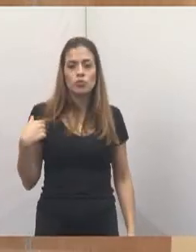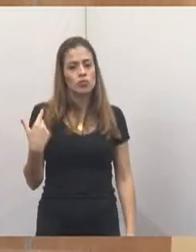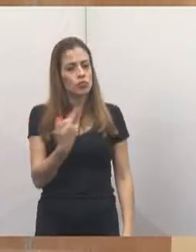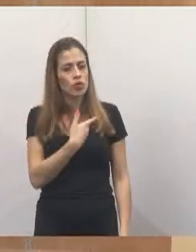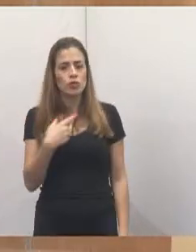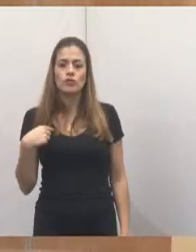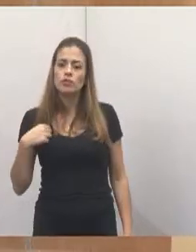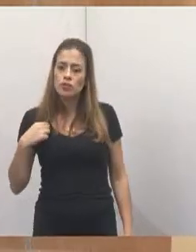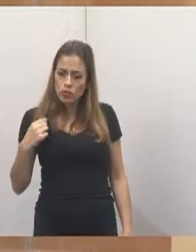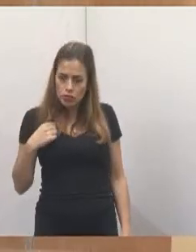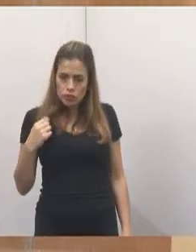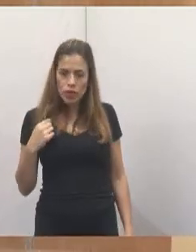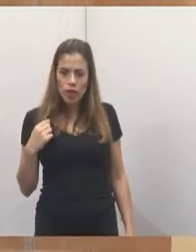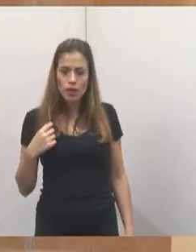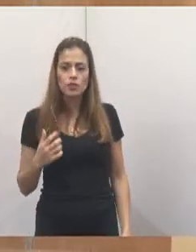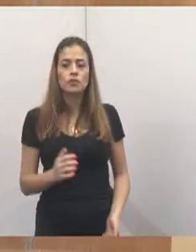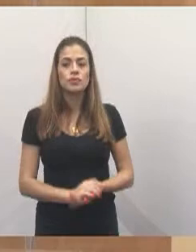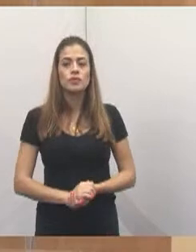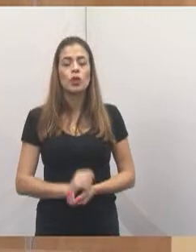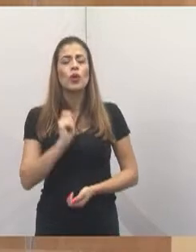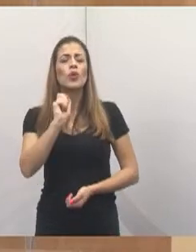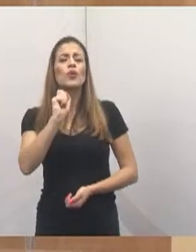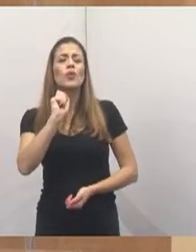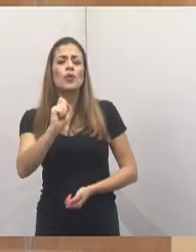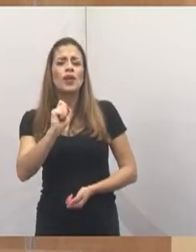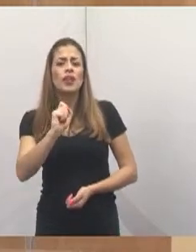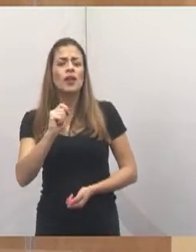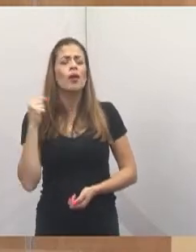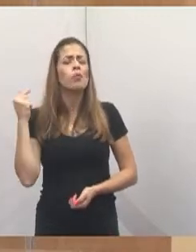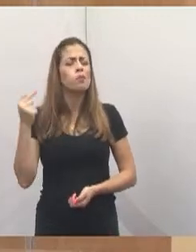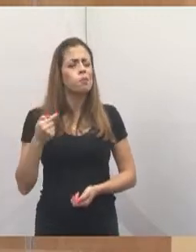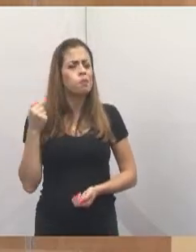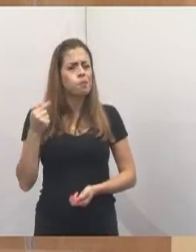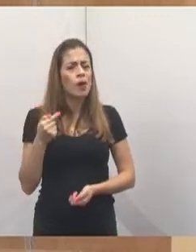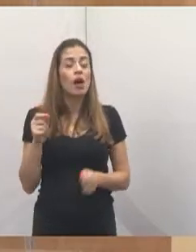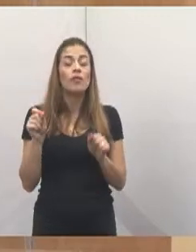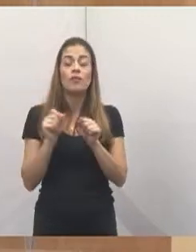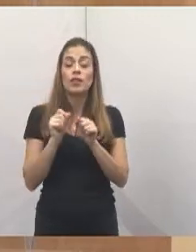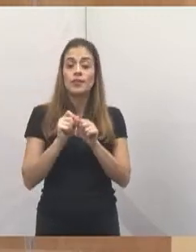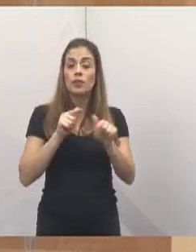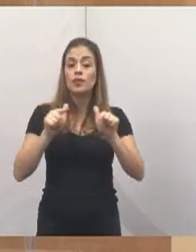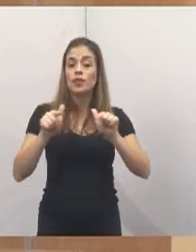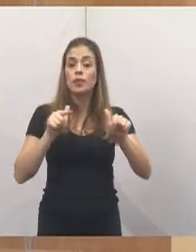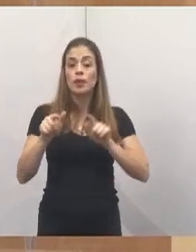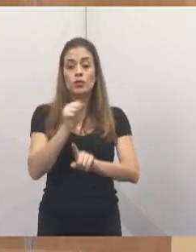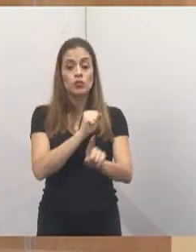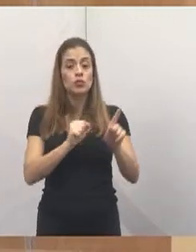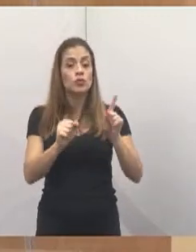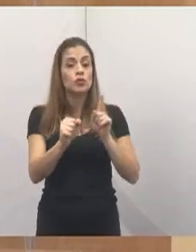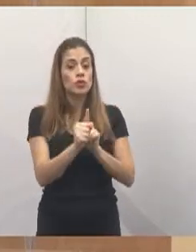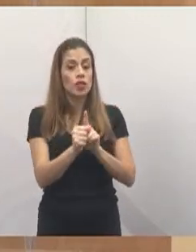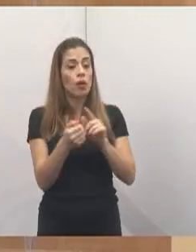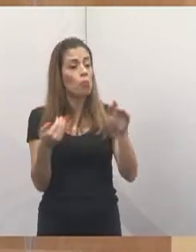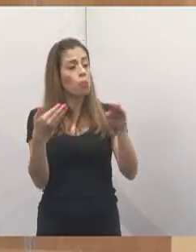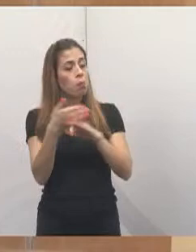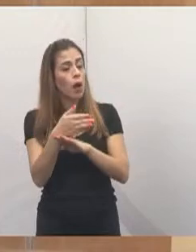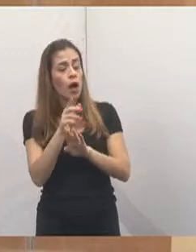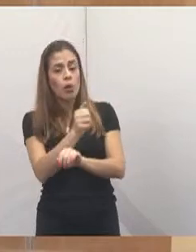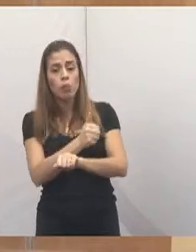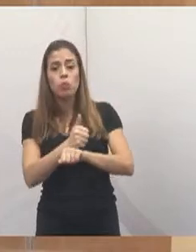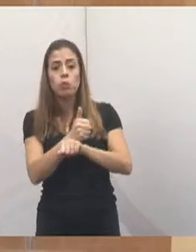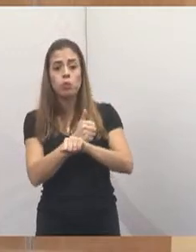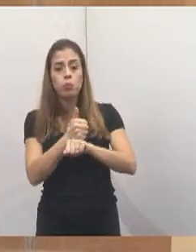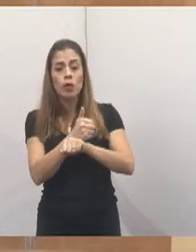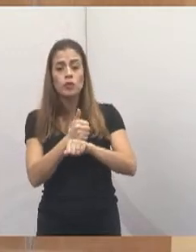somos voluntários. Então, o que é a advocacia? É você fazer um trabalho social dentro da sua própria profissão, como foi destacado